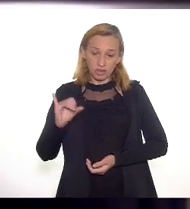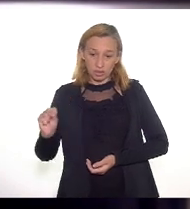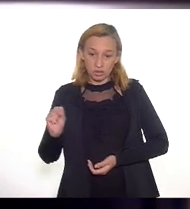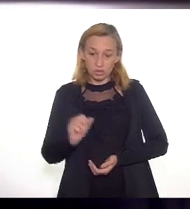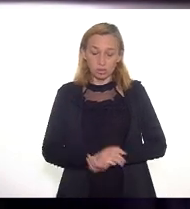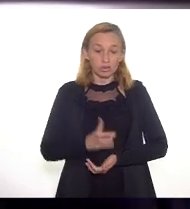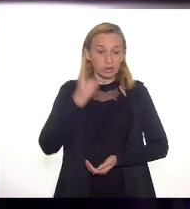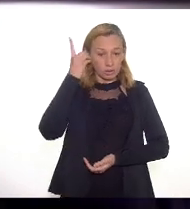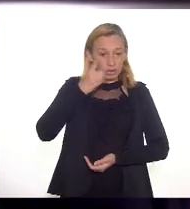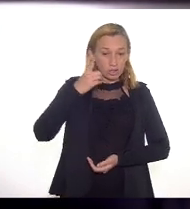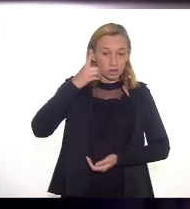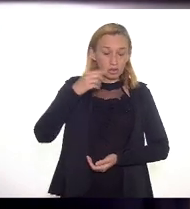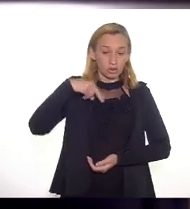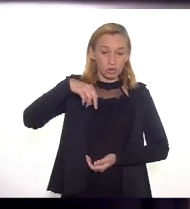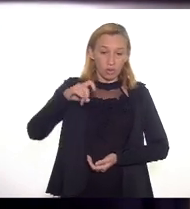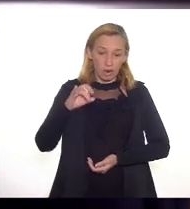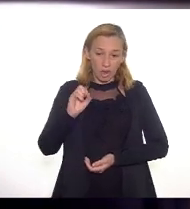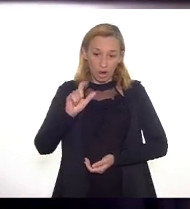Deputado Noel de Carvalho.